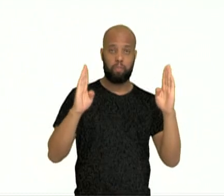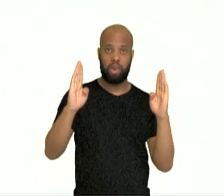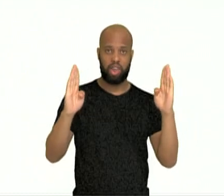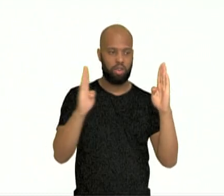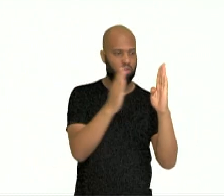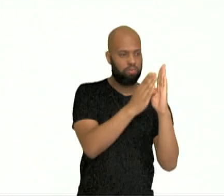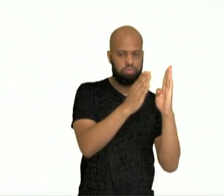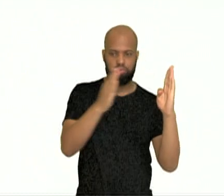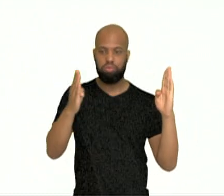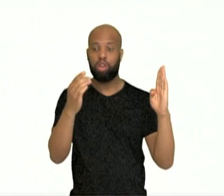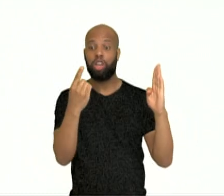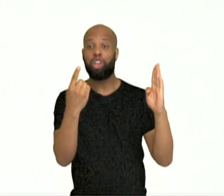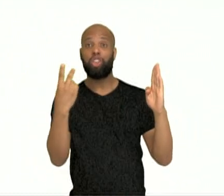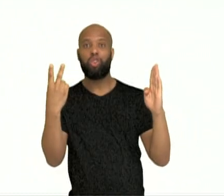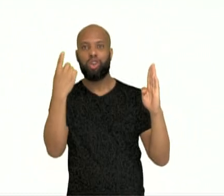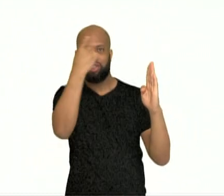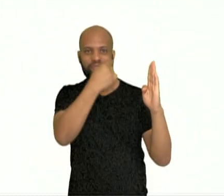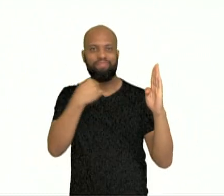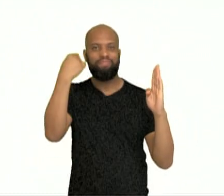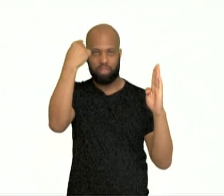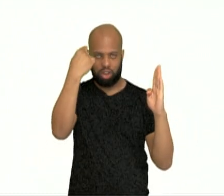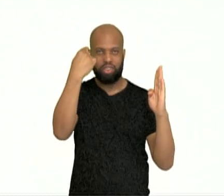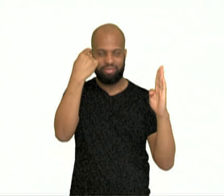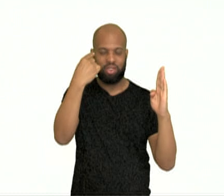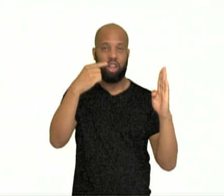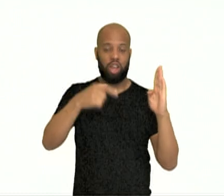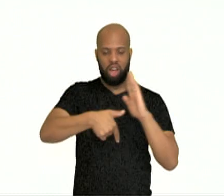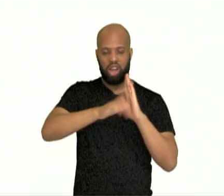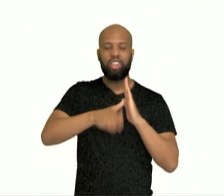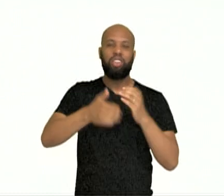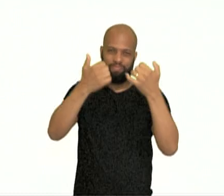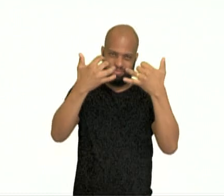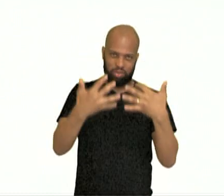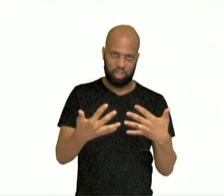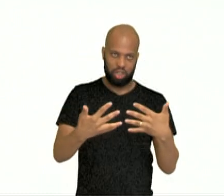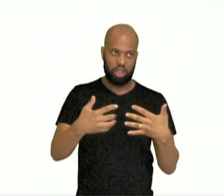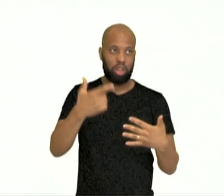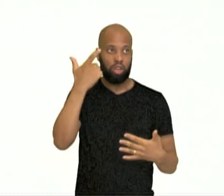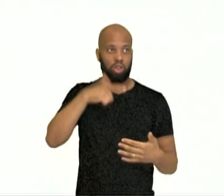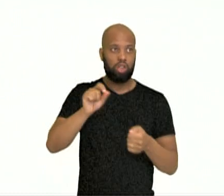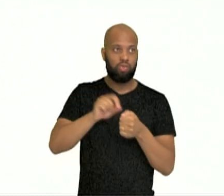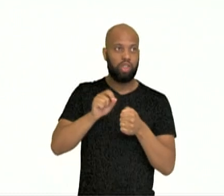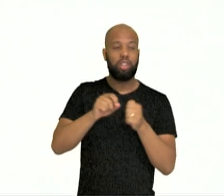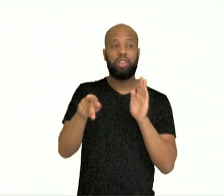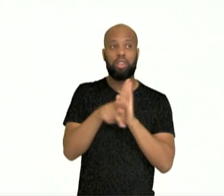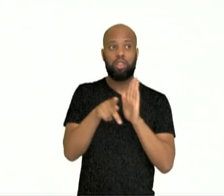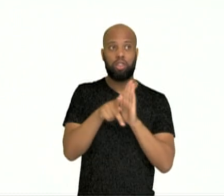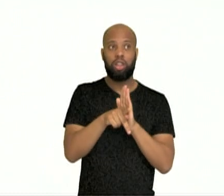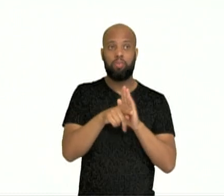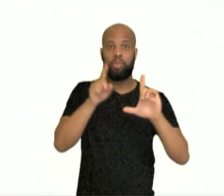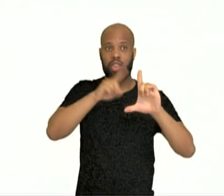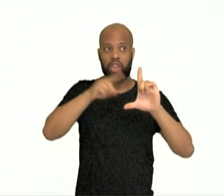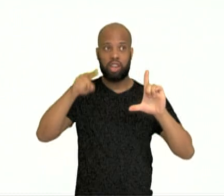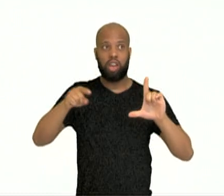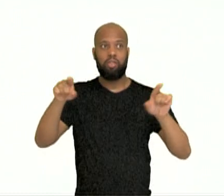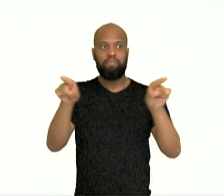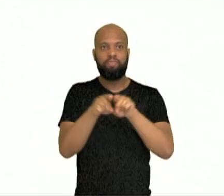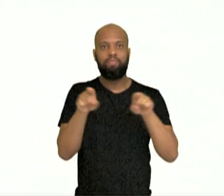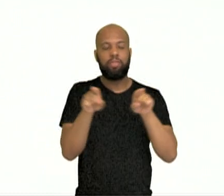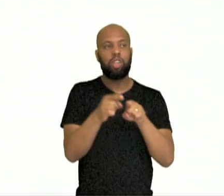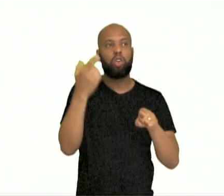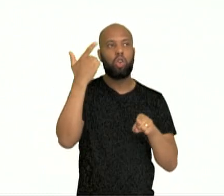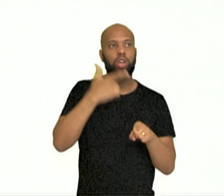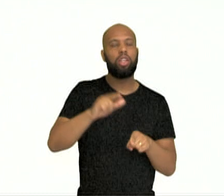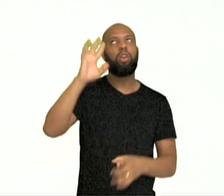horas, exatamente isso que a gente viu no enunciado e a gente conseguiu representar aqui graficamente. Olha só, mais uma coisa que leva a